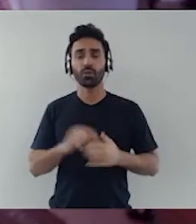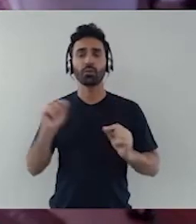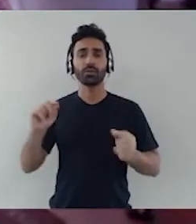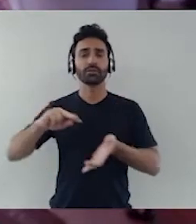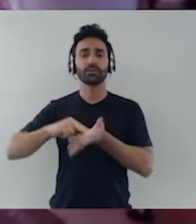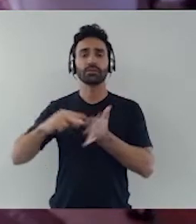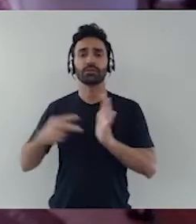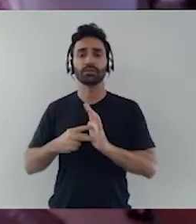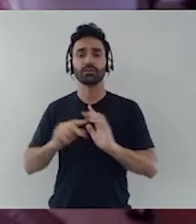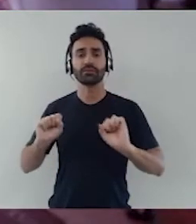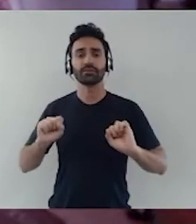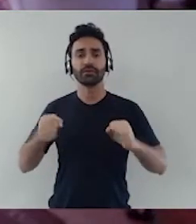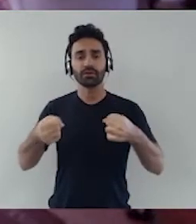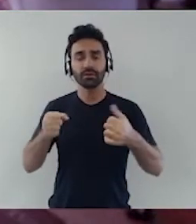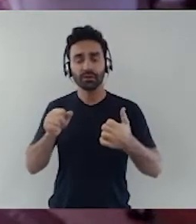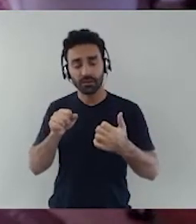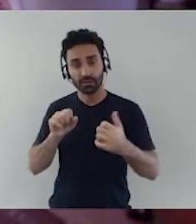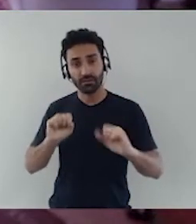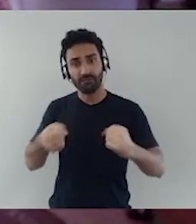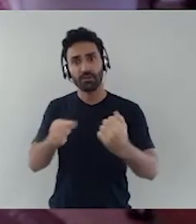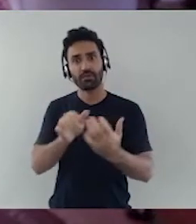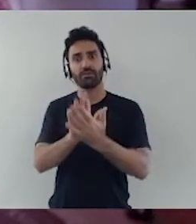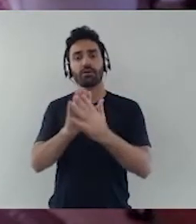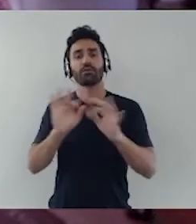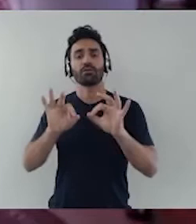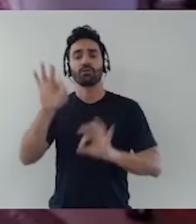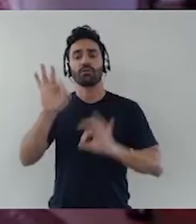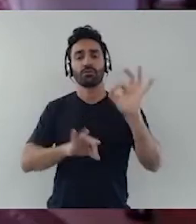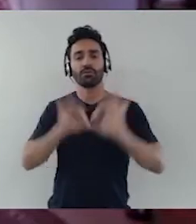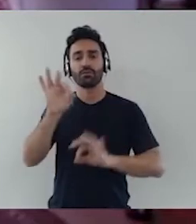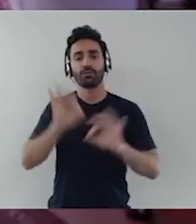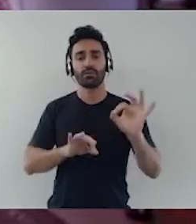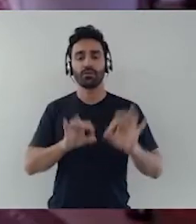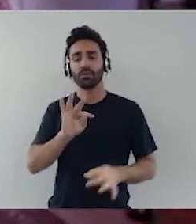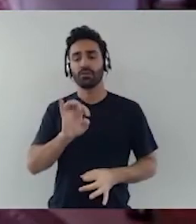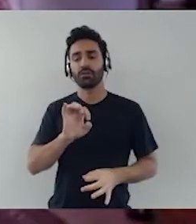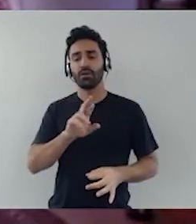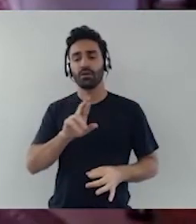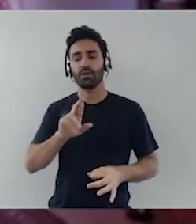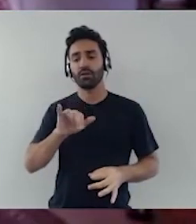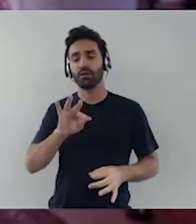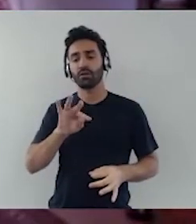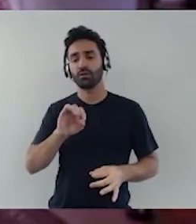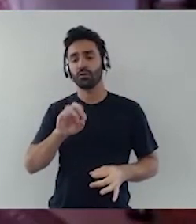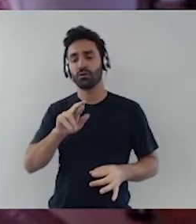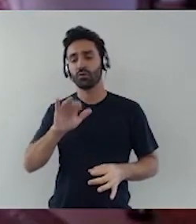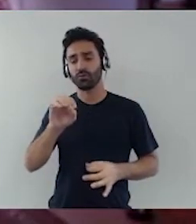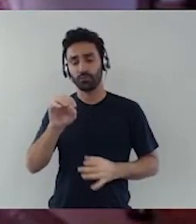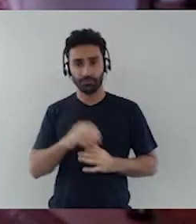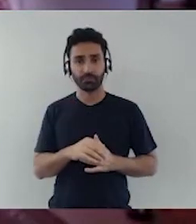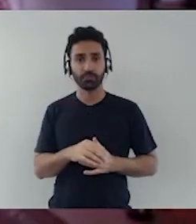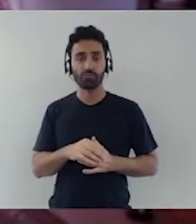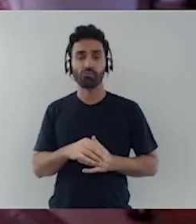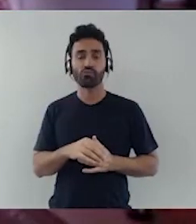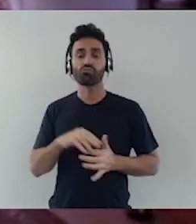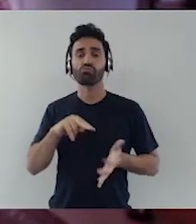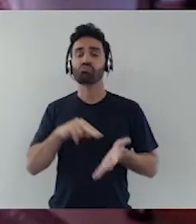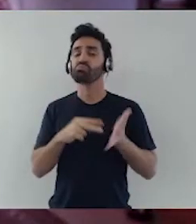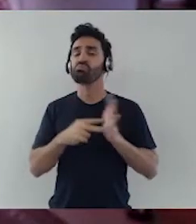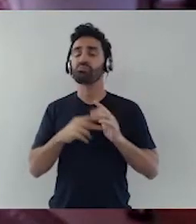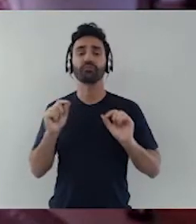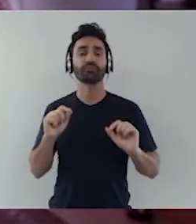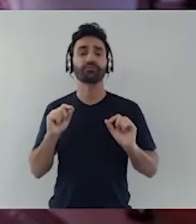então, enfrentar a questão do ordenamento do território? Significa, sobretudo, dar um